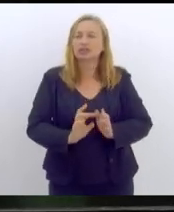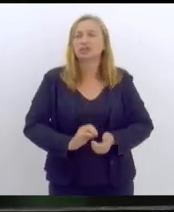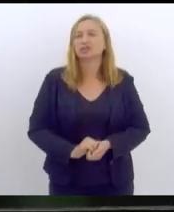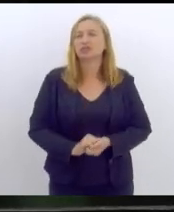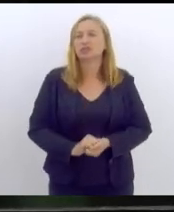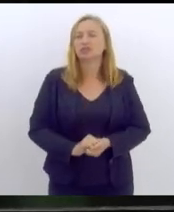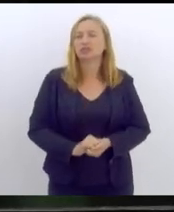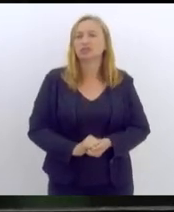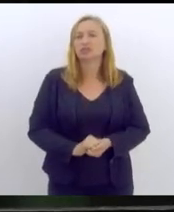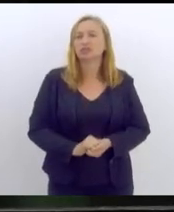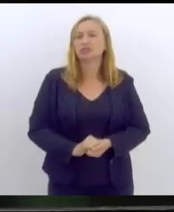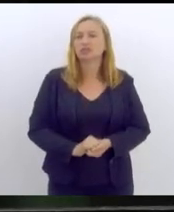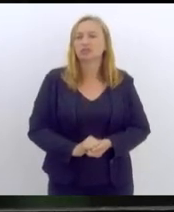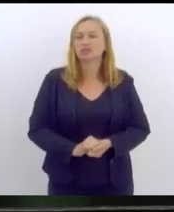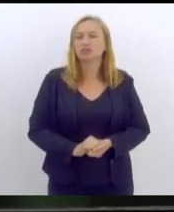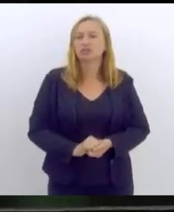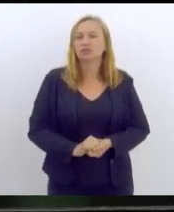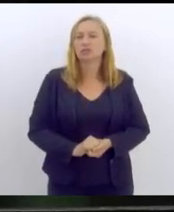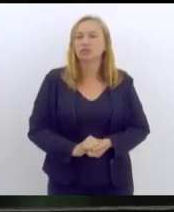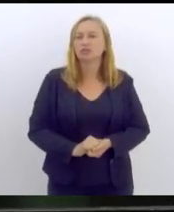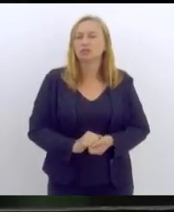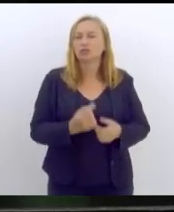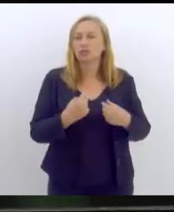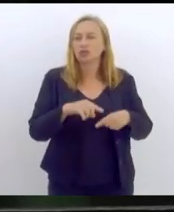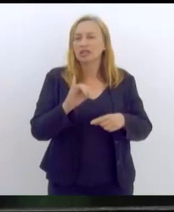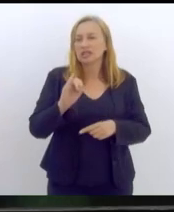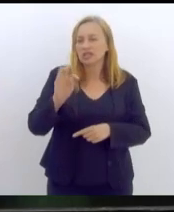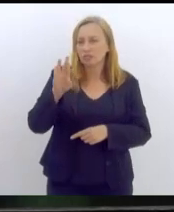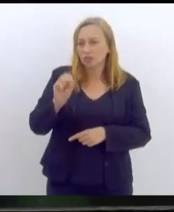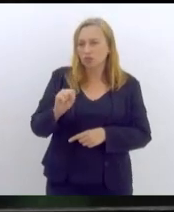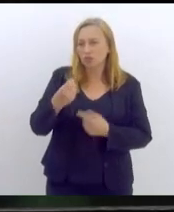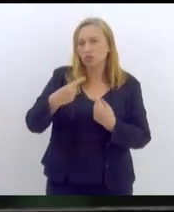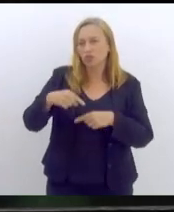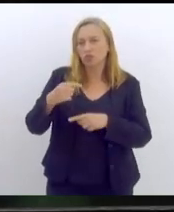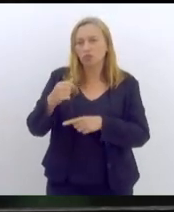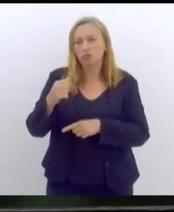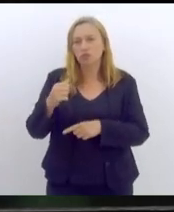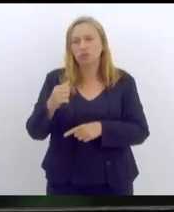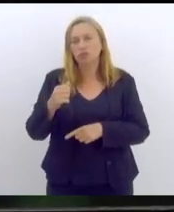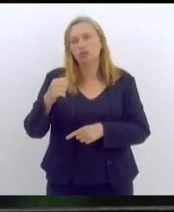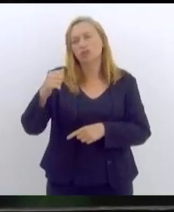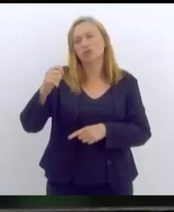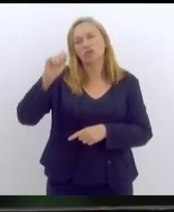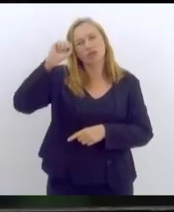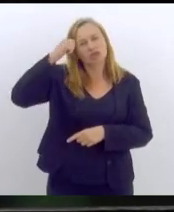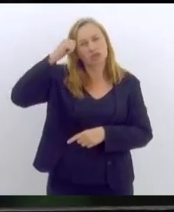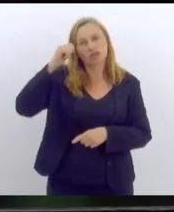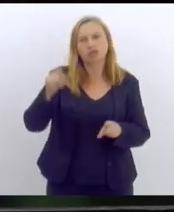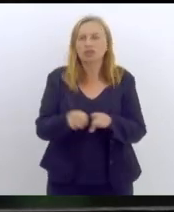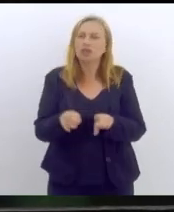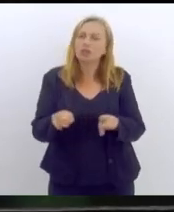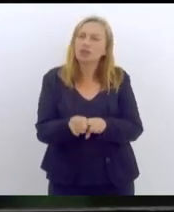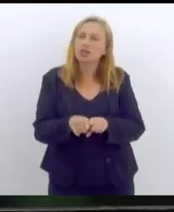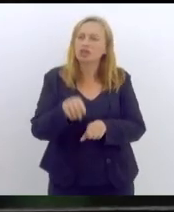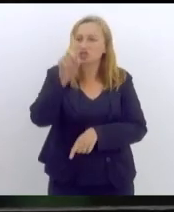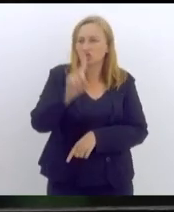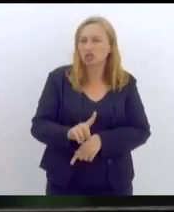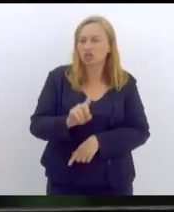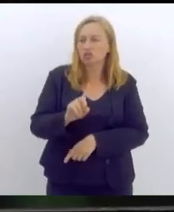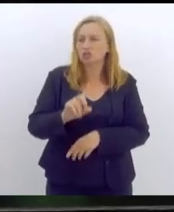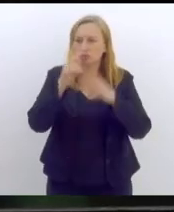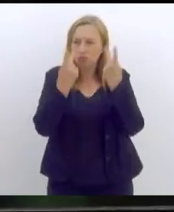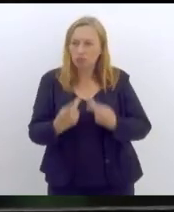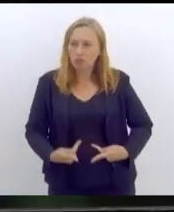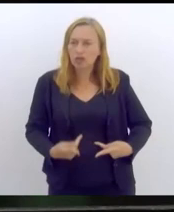a absurda vandalização de um símbolo da resistência negra e da luta por direitos humanos, como Maria Conga representa,